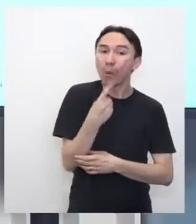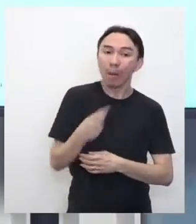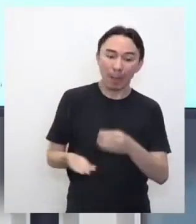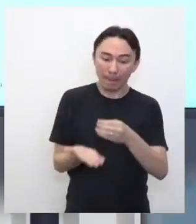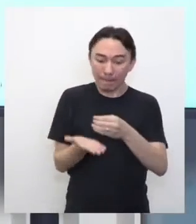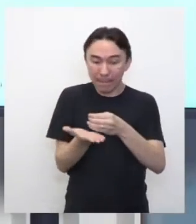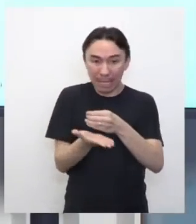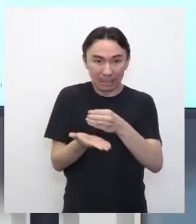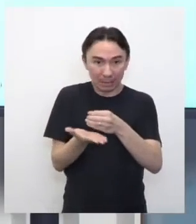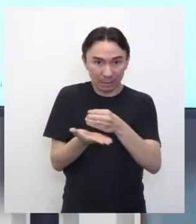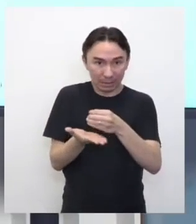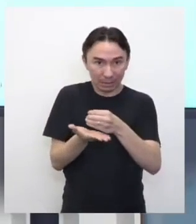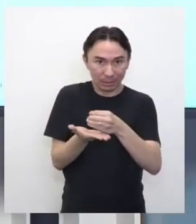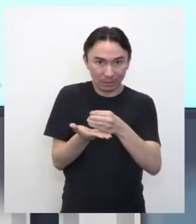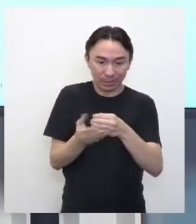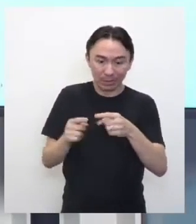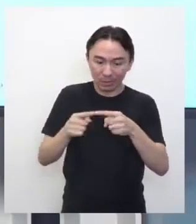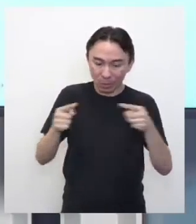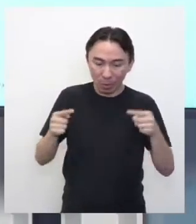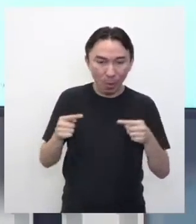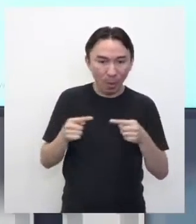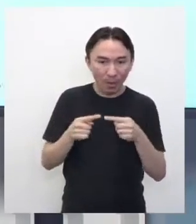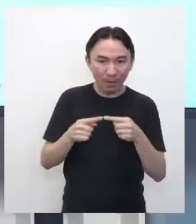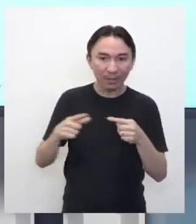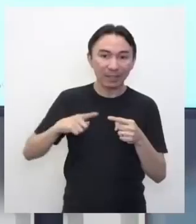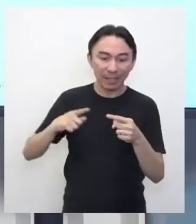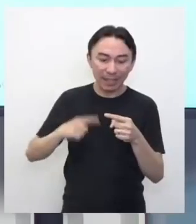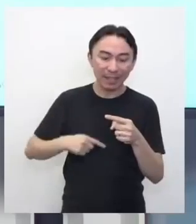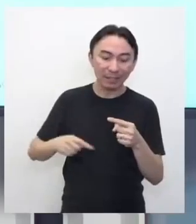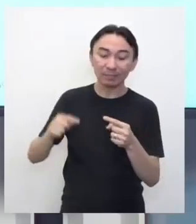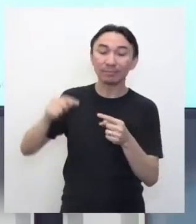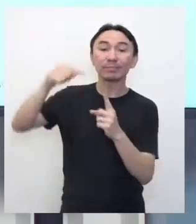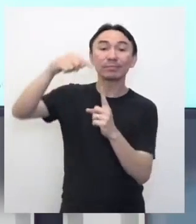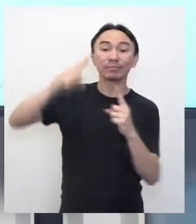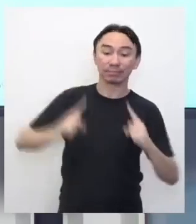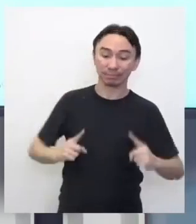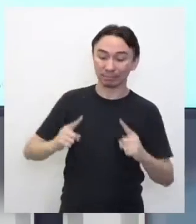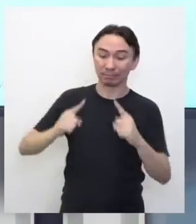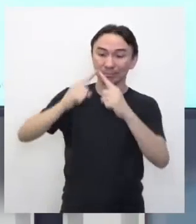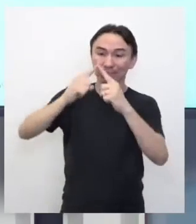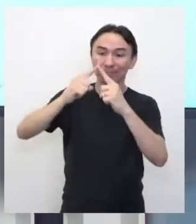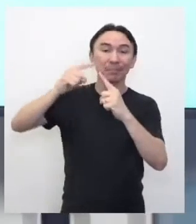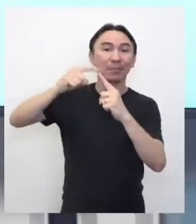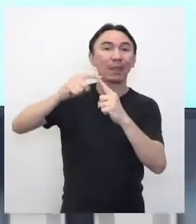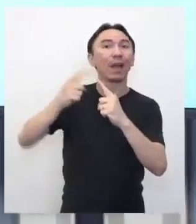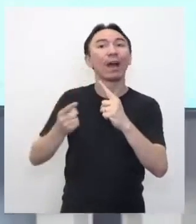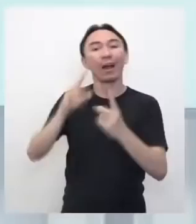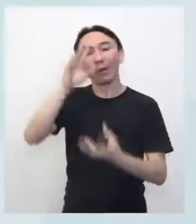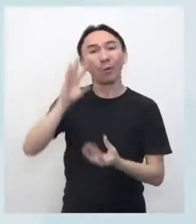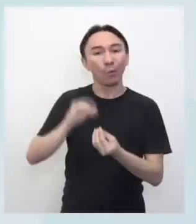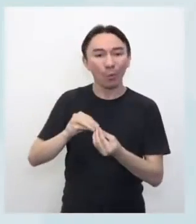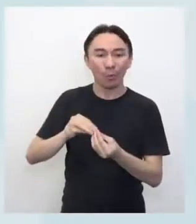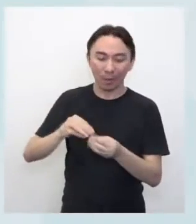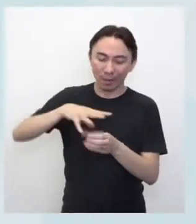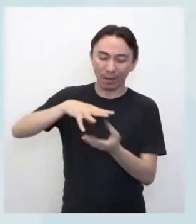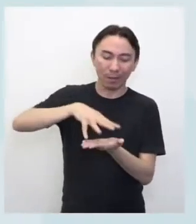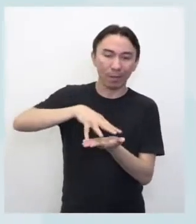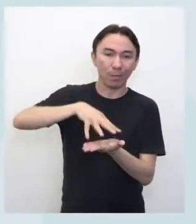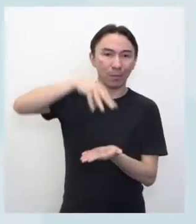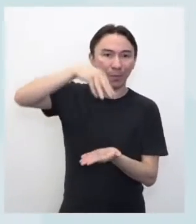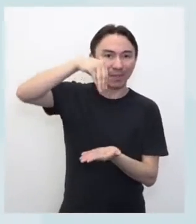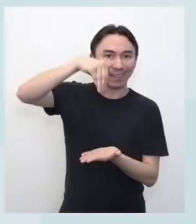para perceber que aqui em cima eu vou ter um vértice, então eu tenho um cone. Olha a resposta aqui para vocês.